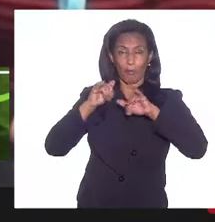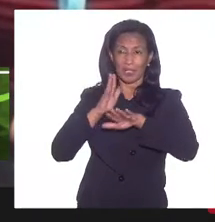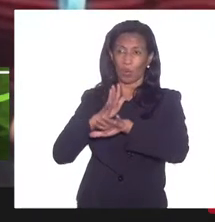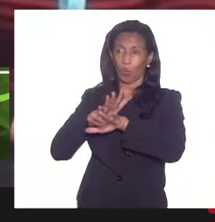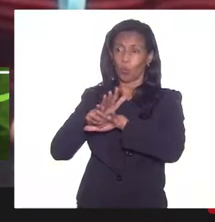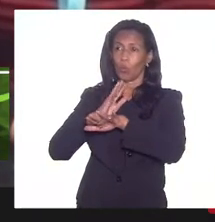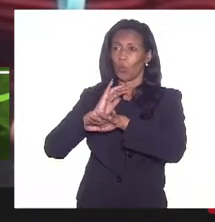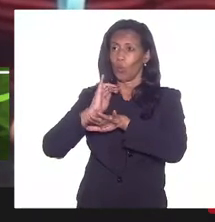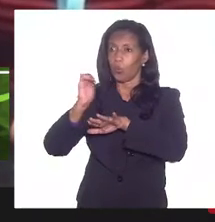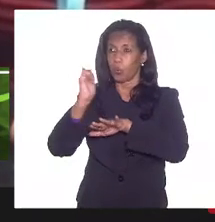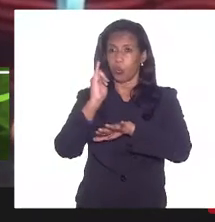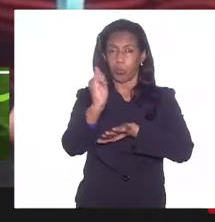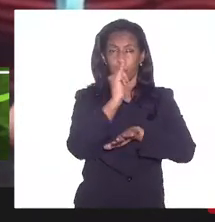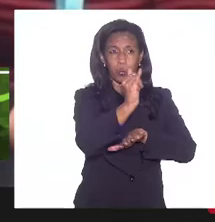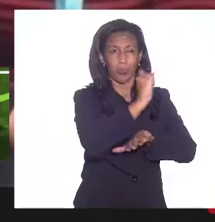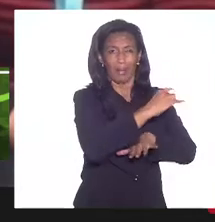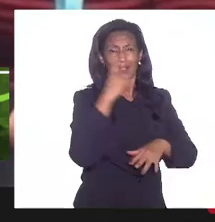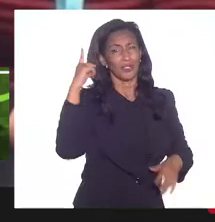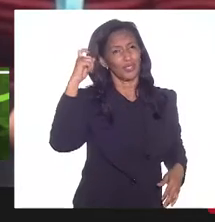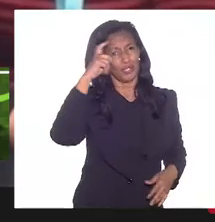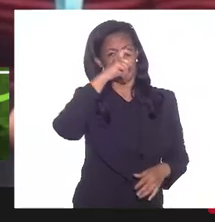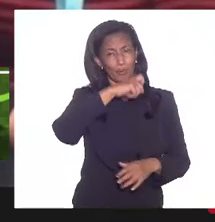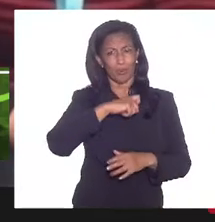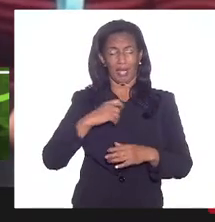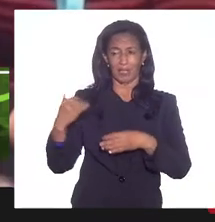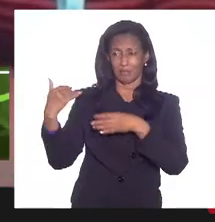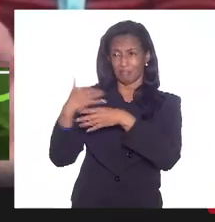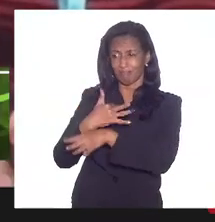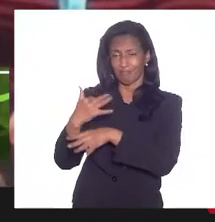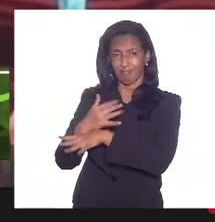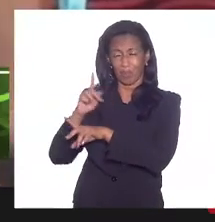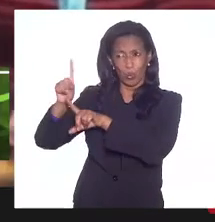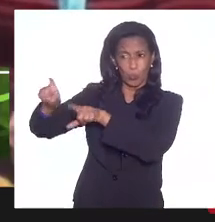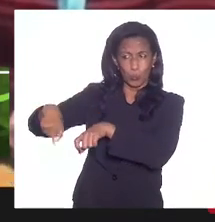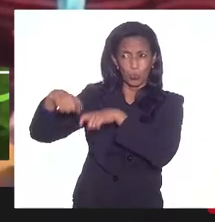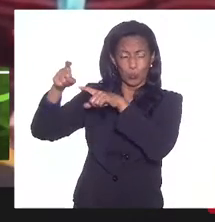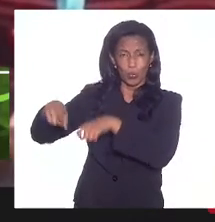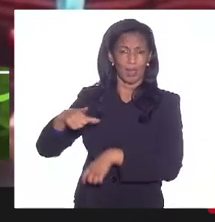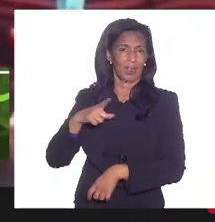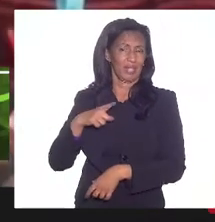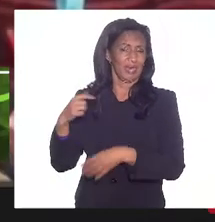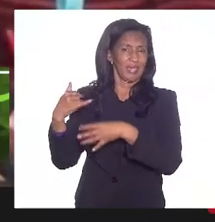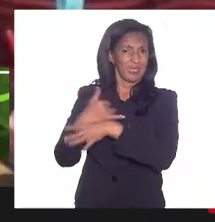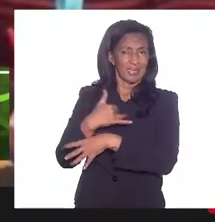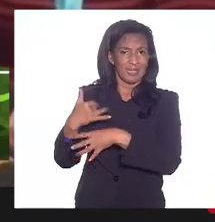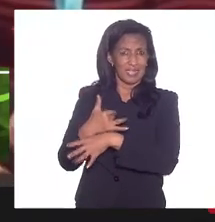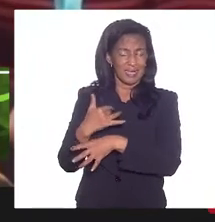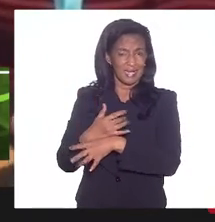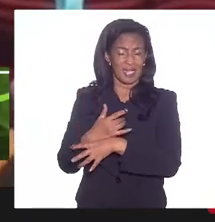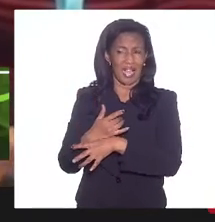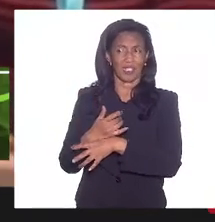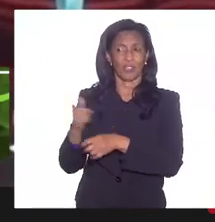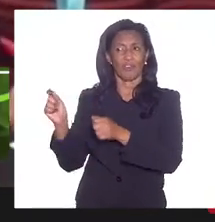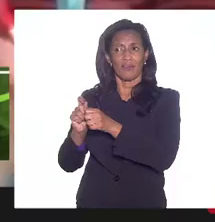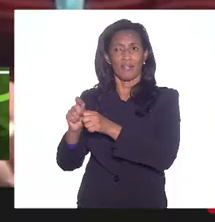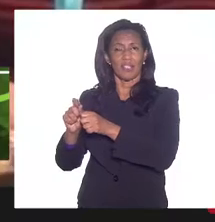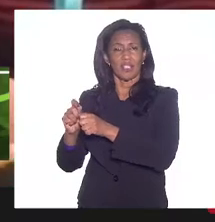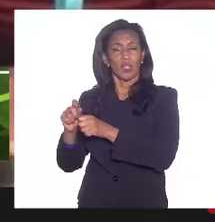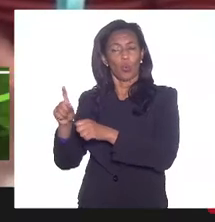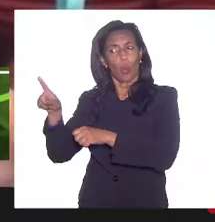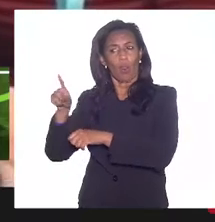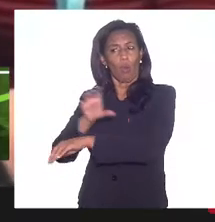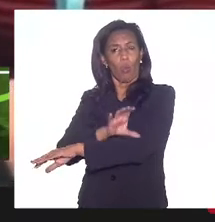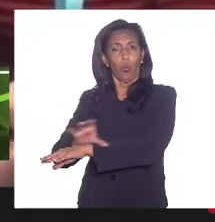o que é ainda uma dificuldade para as cidades do interior nem todas as cidades nem todos os fazedores de cultura tem